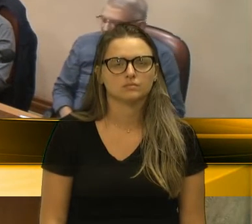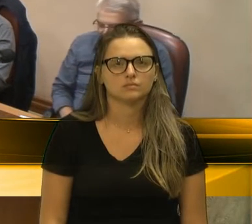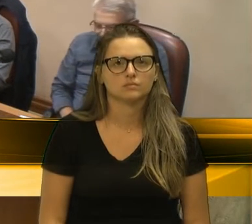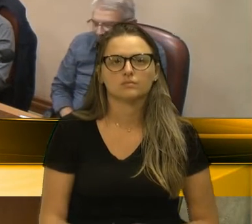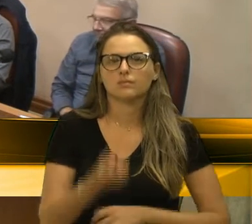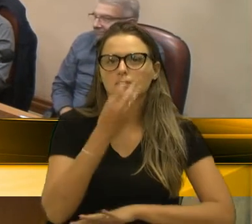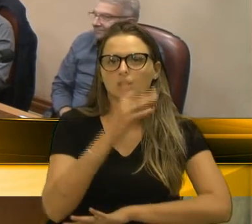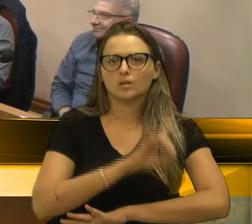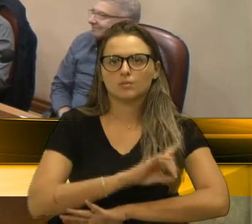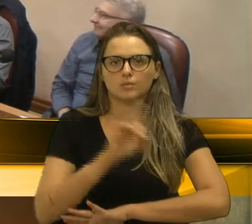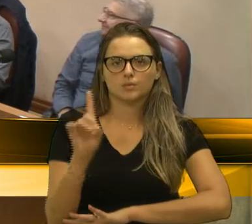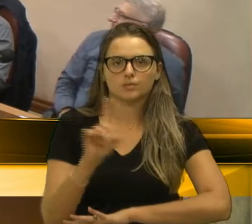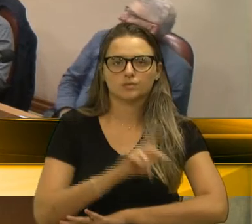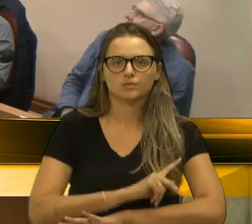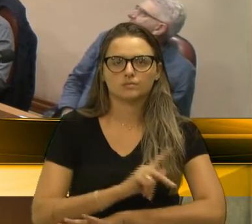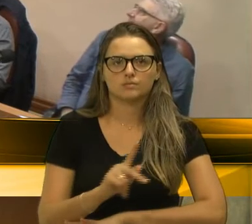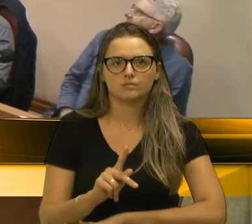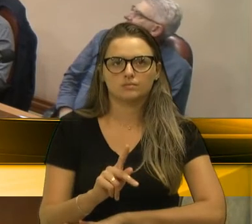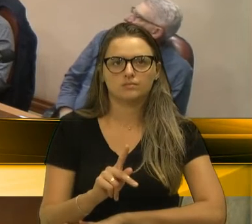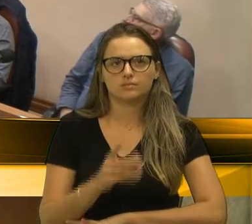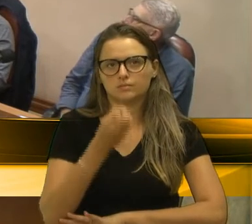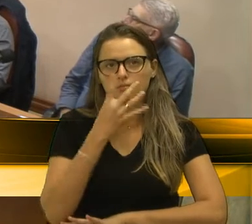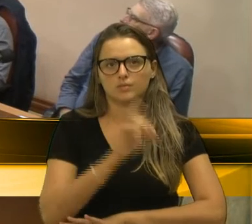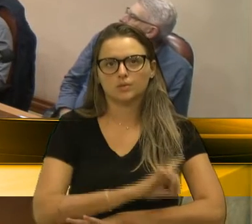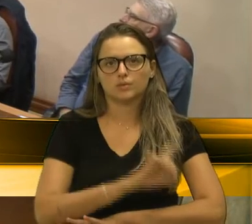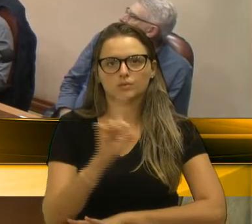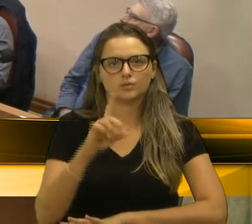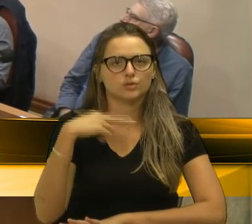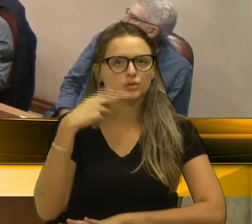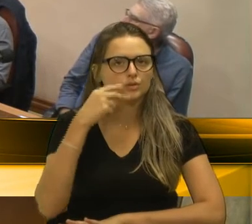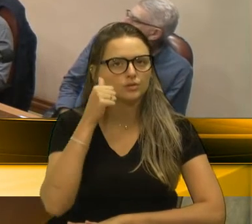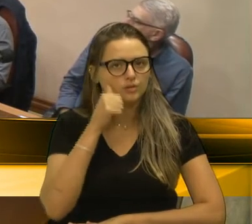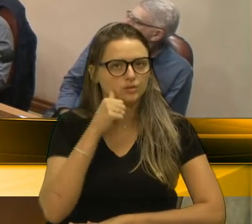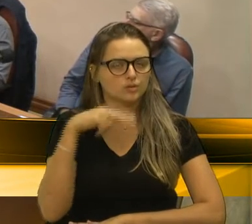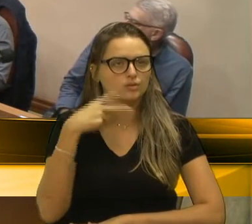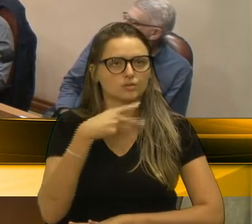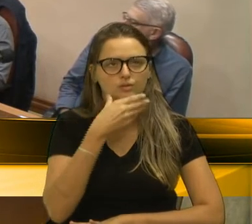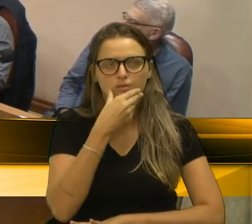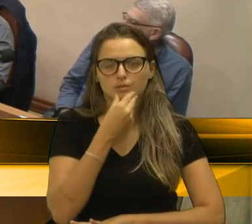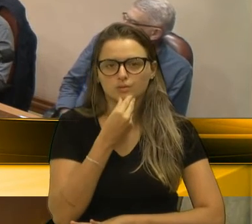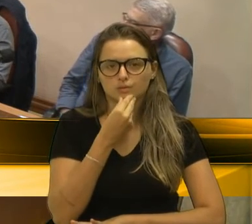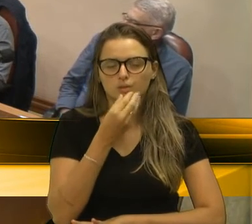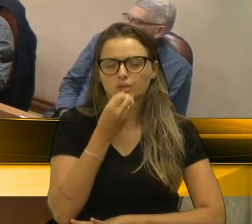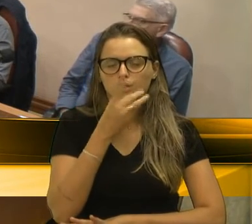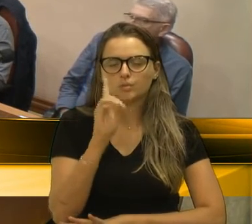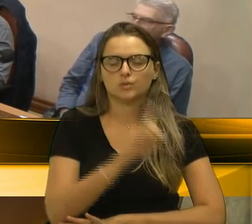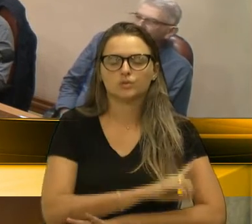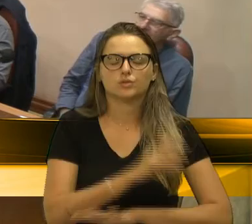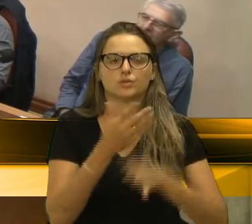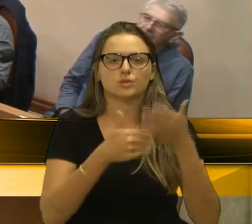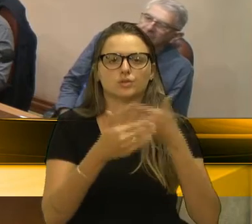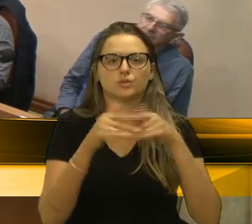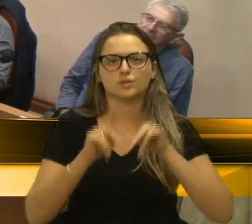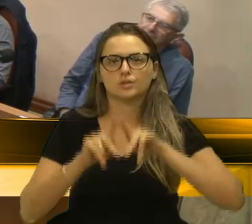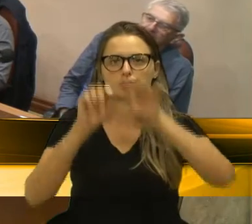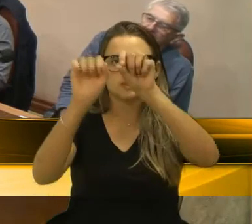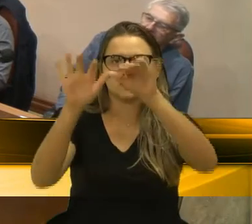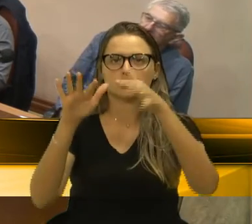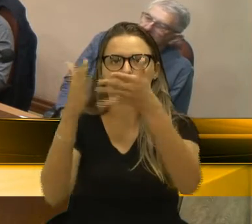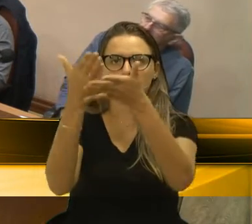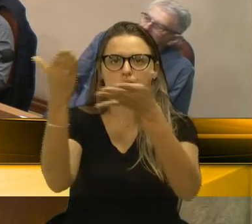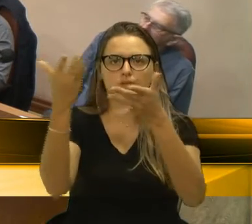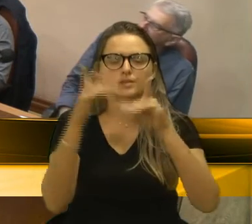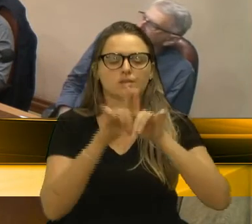Bom dia, presidente. Bom dia, vereadoras, vereadores. Bom dia quem nos assiste aqui no plenário e pela